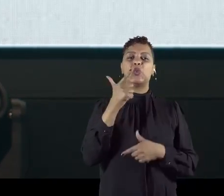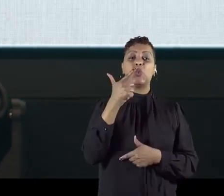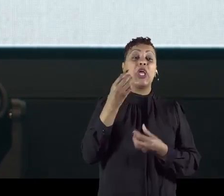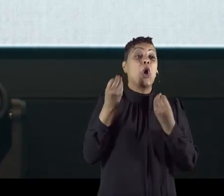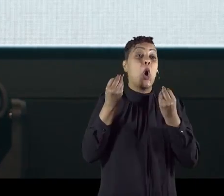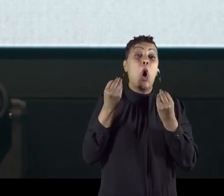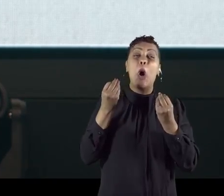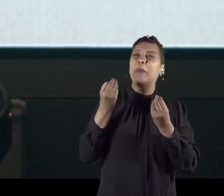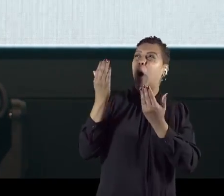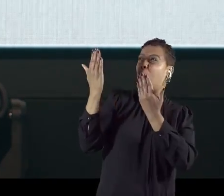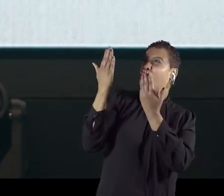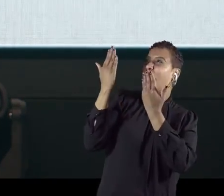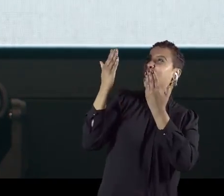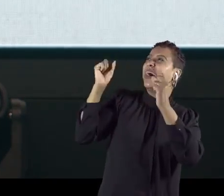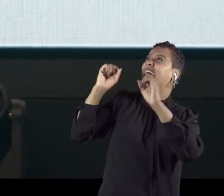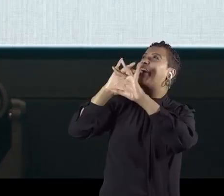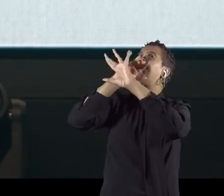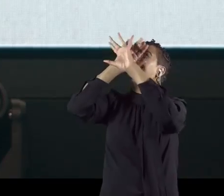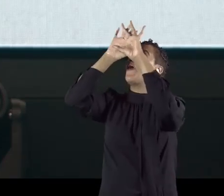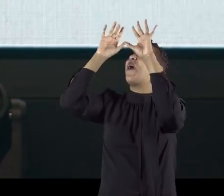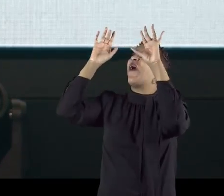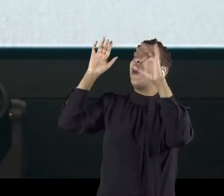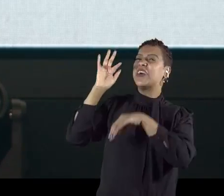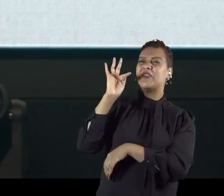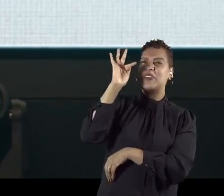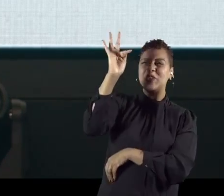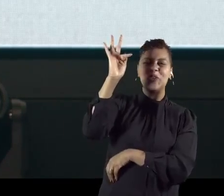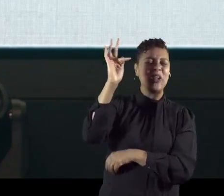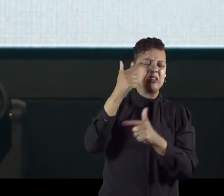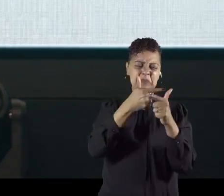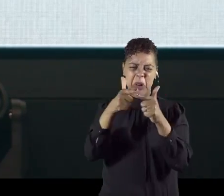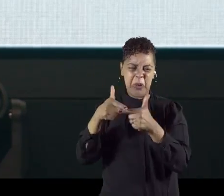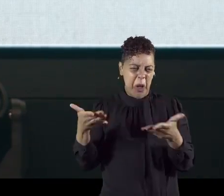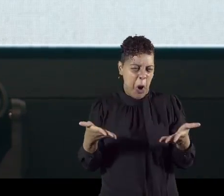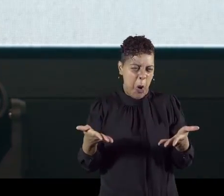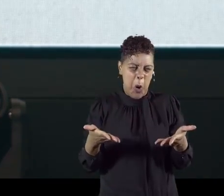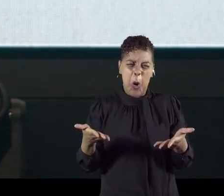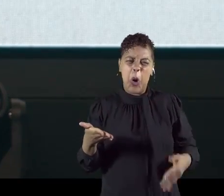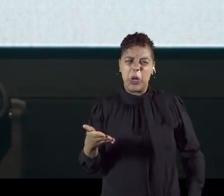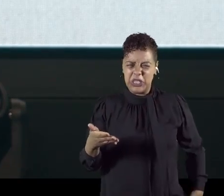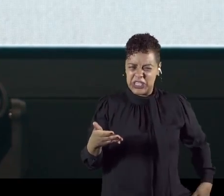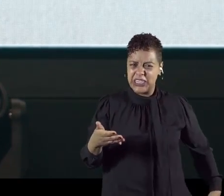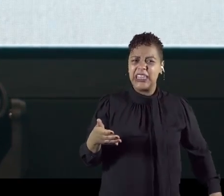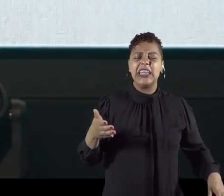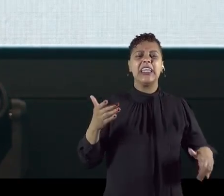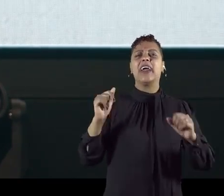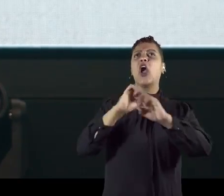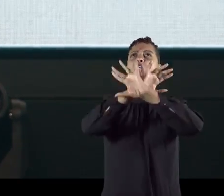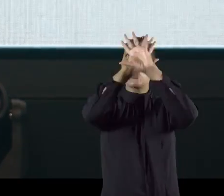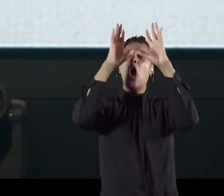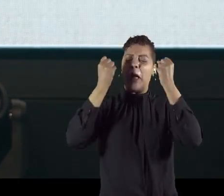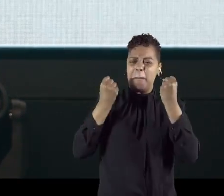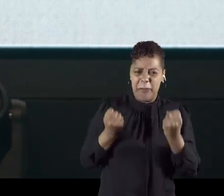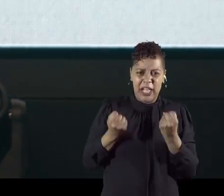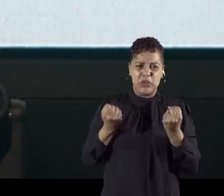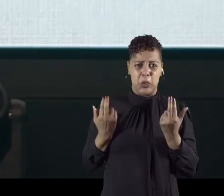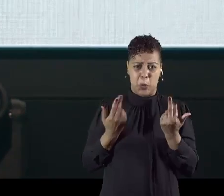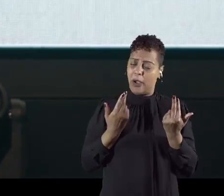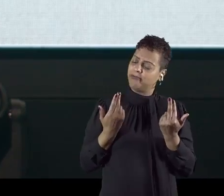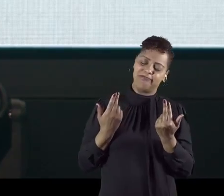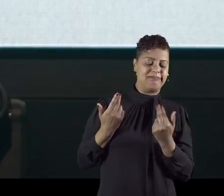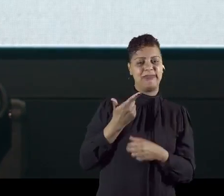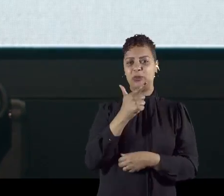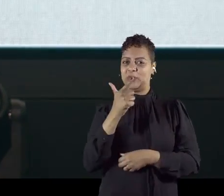a glória eterna a nossa leve tribulação não se compara com eterno peso de Glória amém igreja